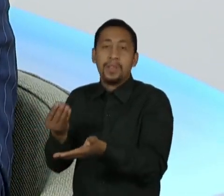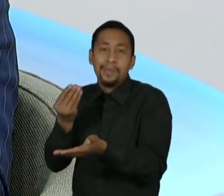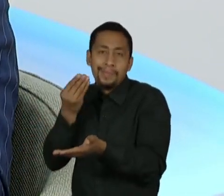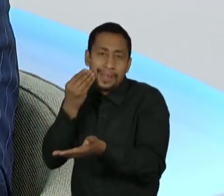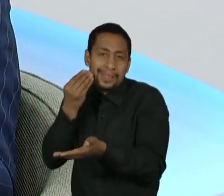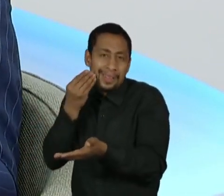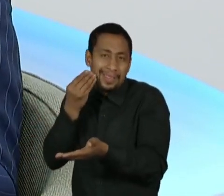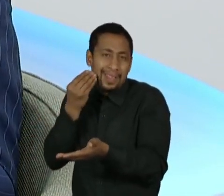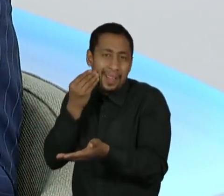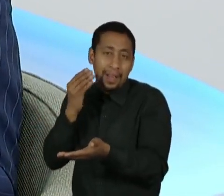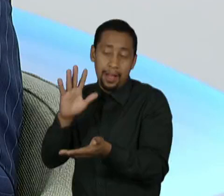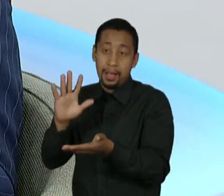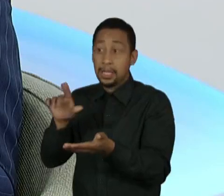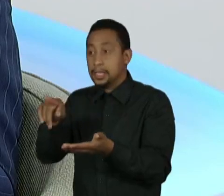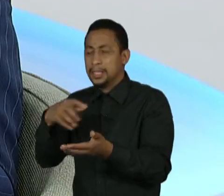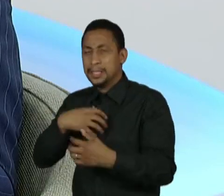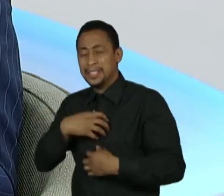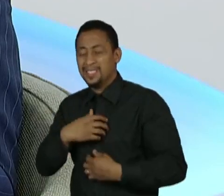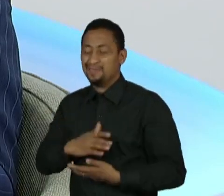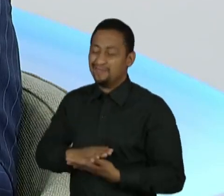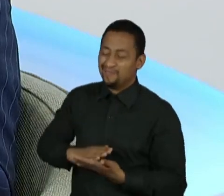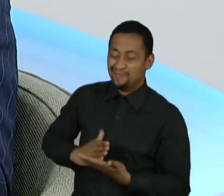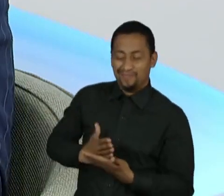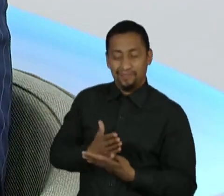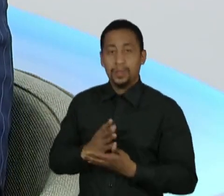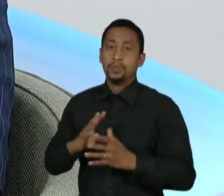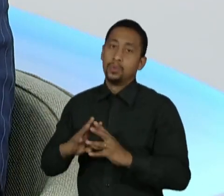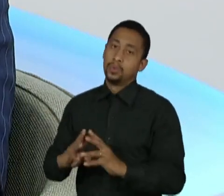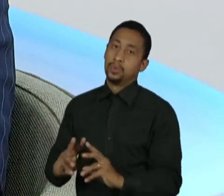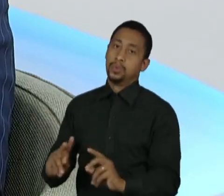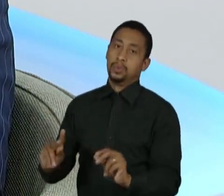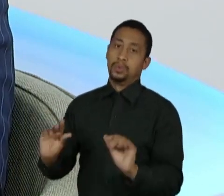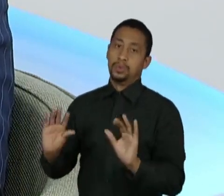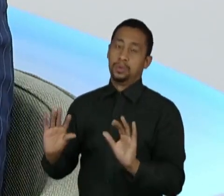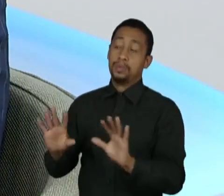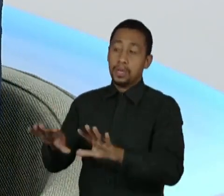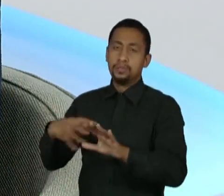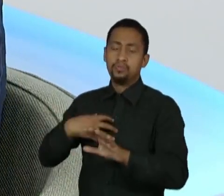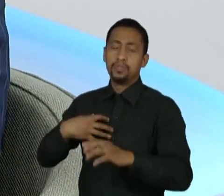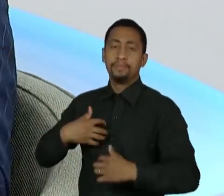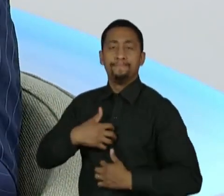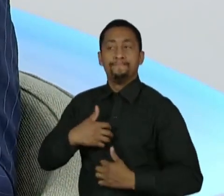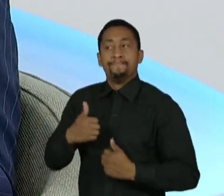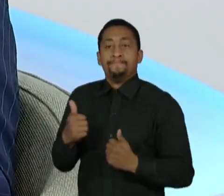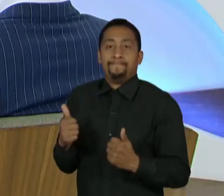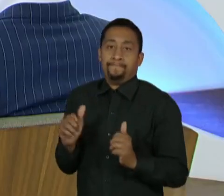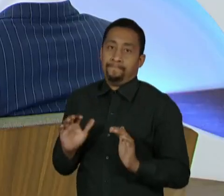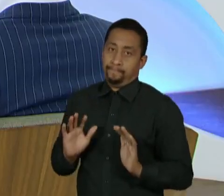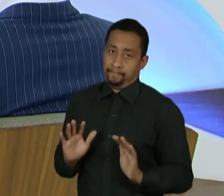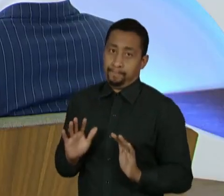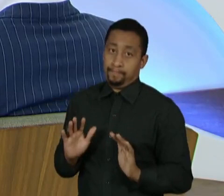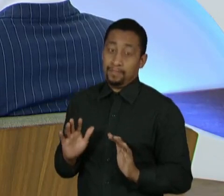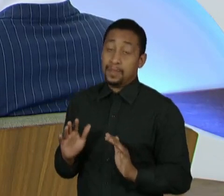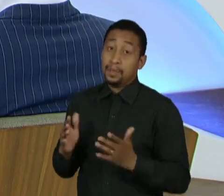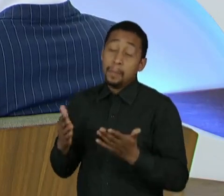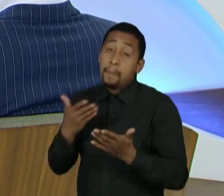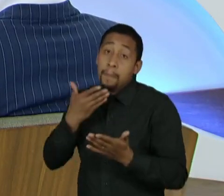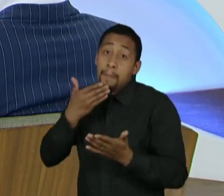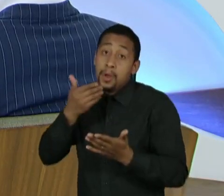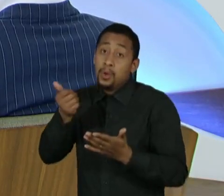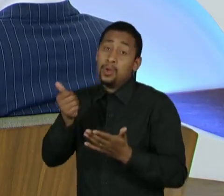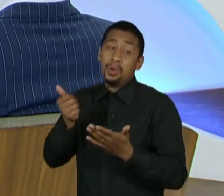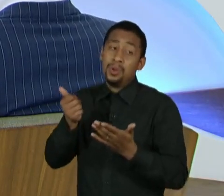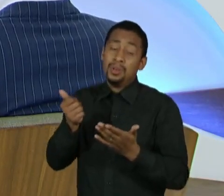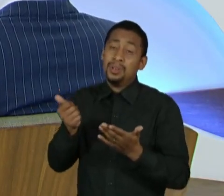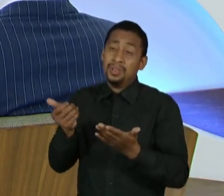qualquer tipo de desconforto e isso é algo tão nobre quanto curar então